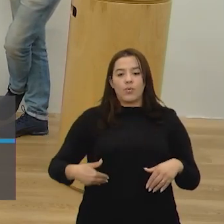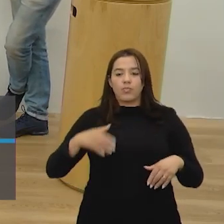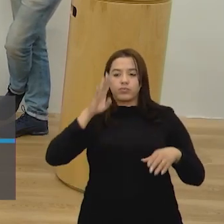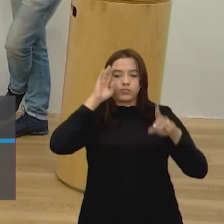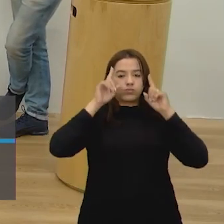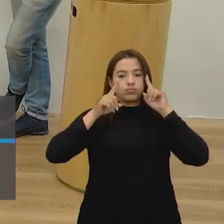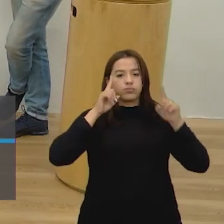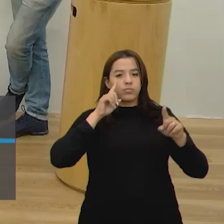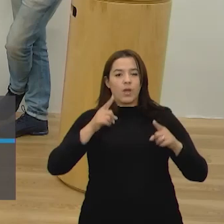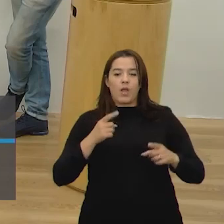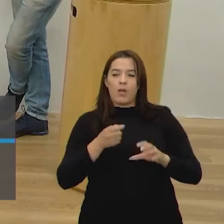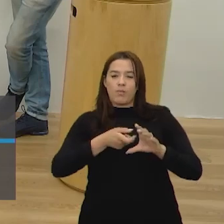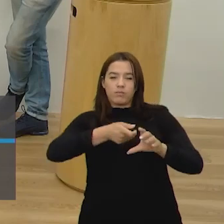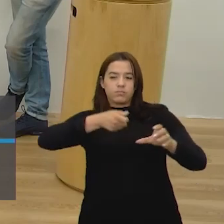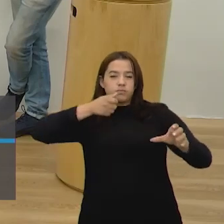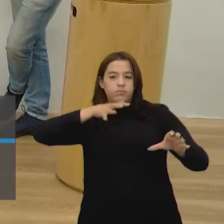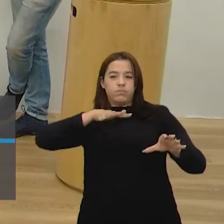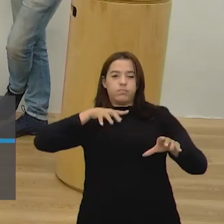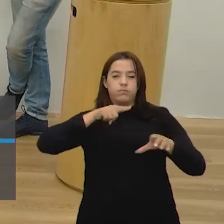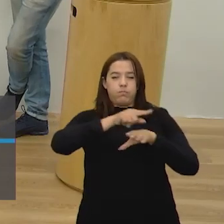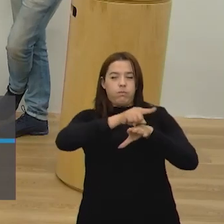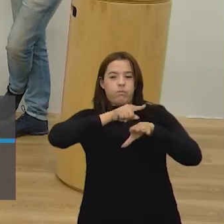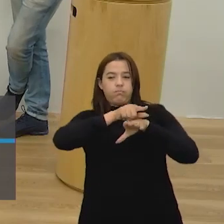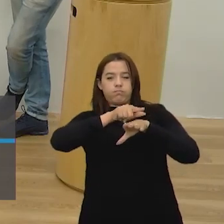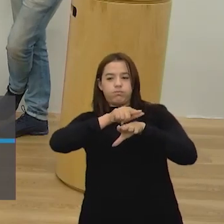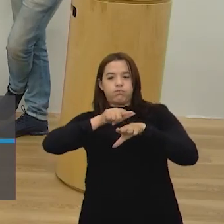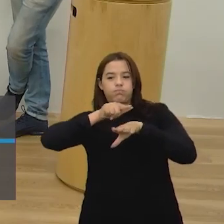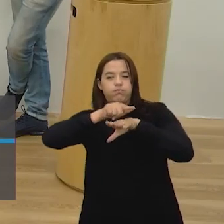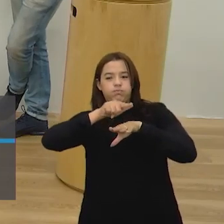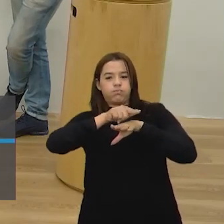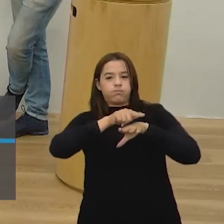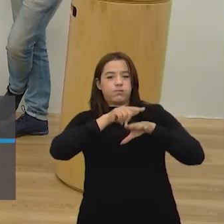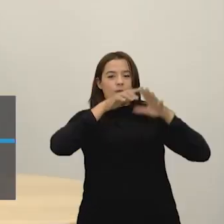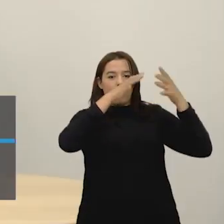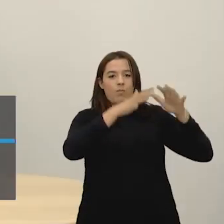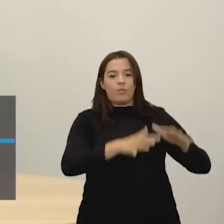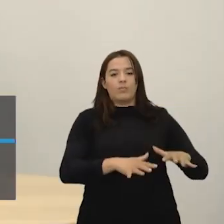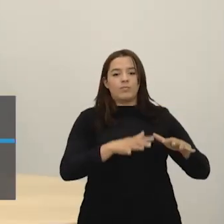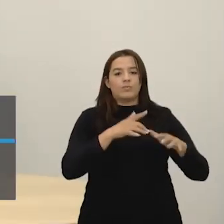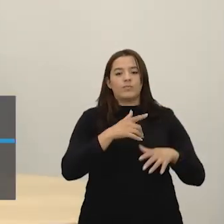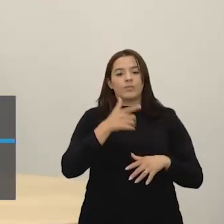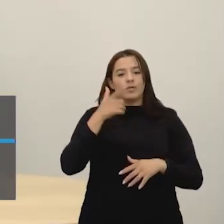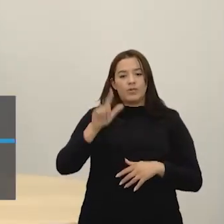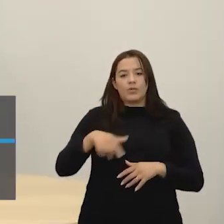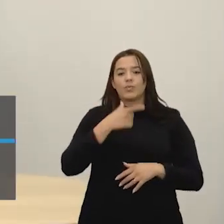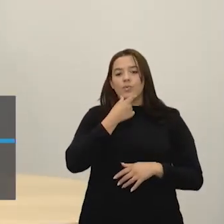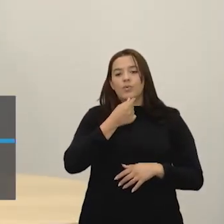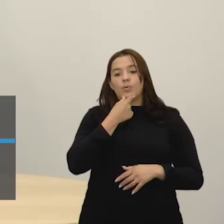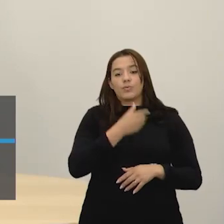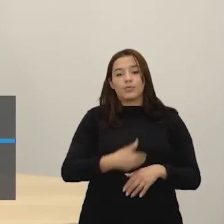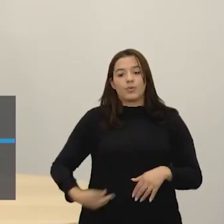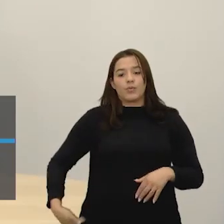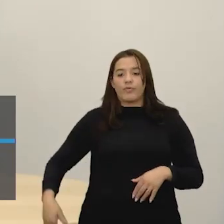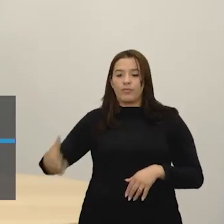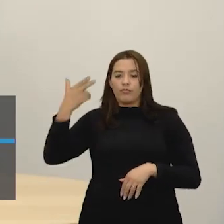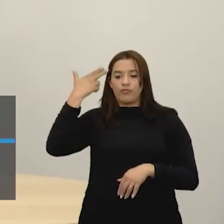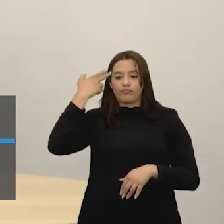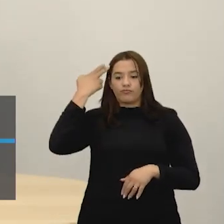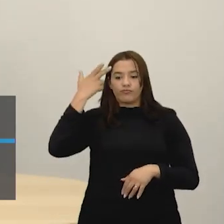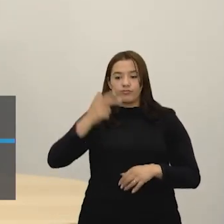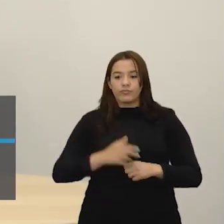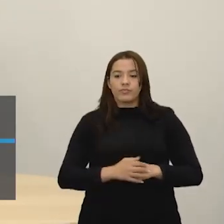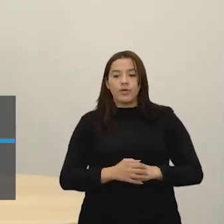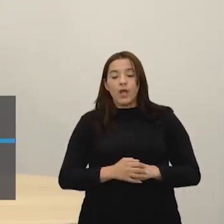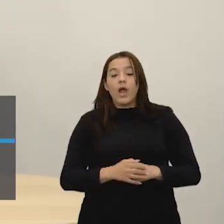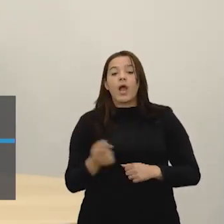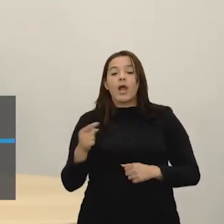Chile, foi bombardeado por tropas militares e Salvador Allende foi fuzilado, tá certo? Então,